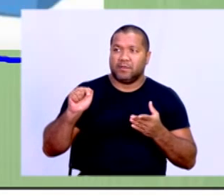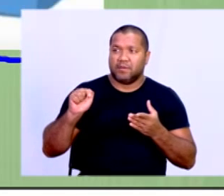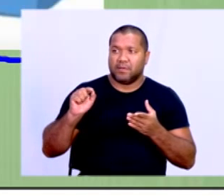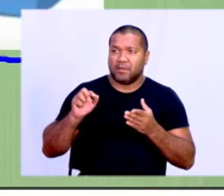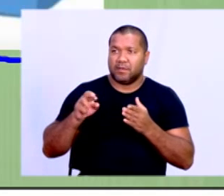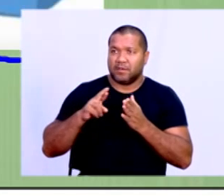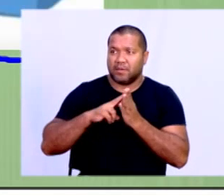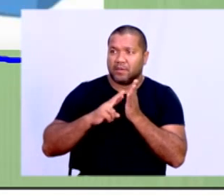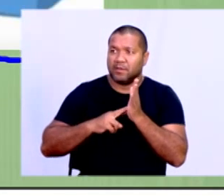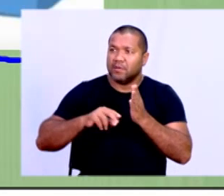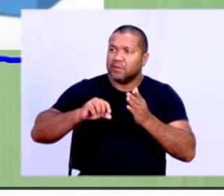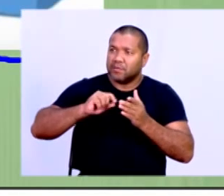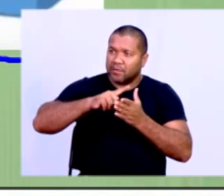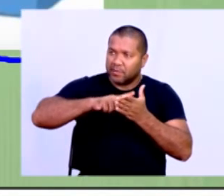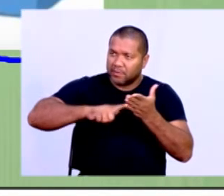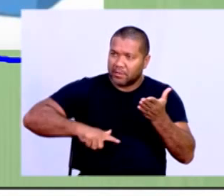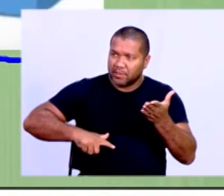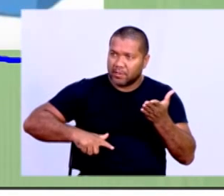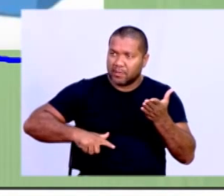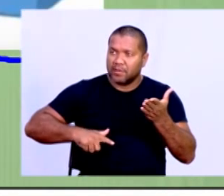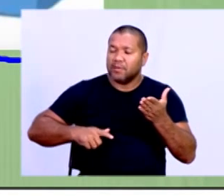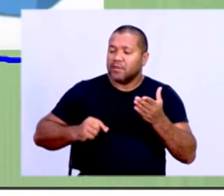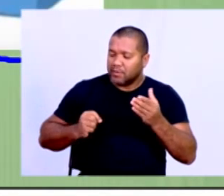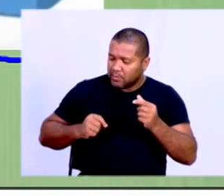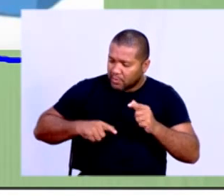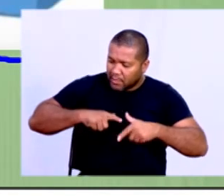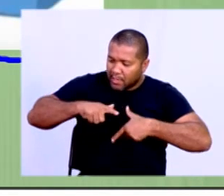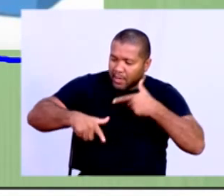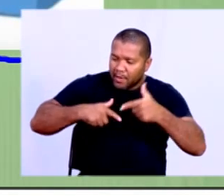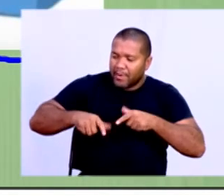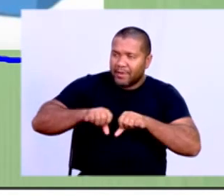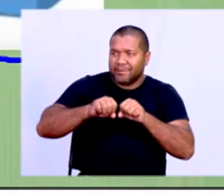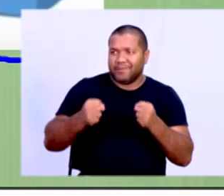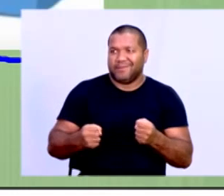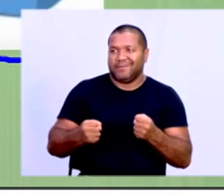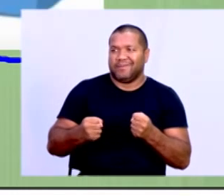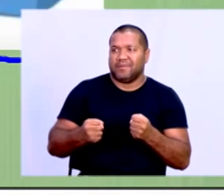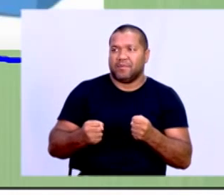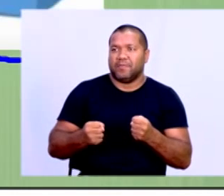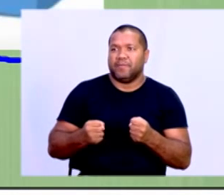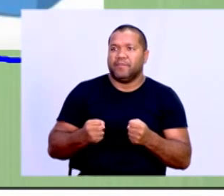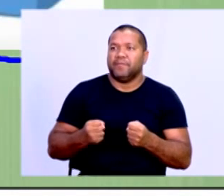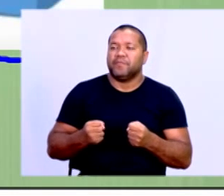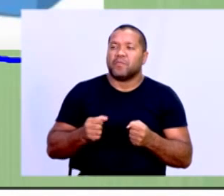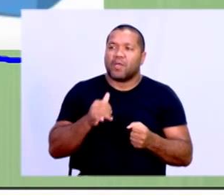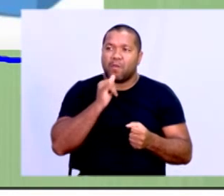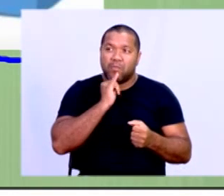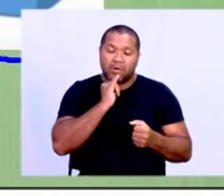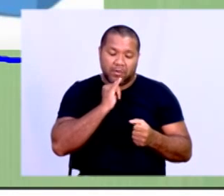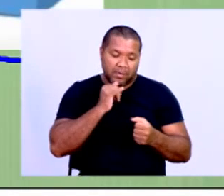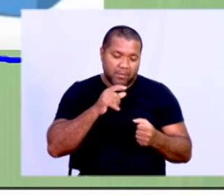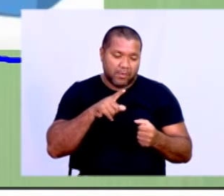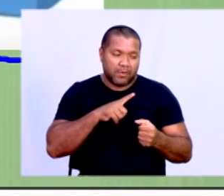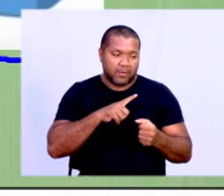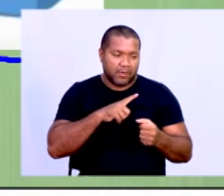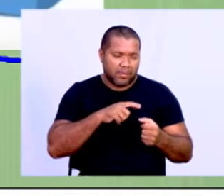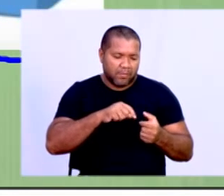as listas de funcionalidades do sistema. Por exemplo, eu